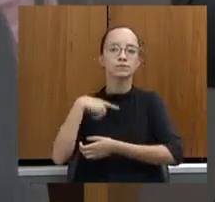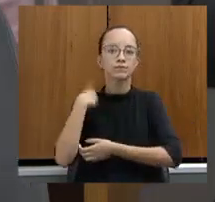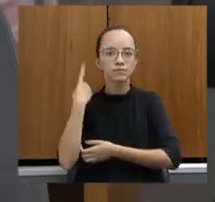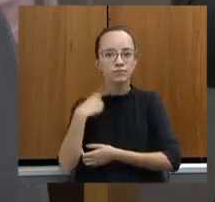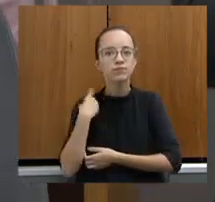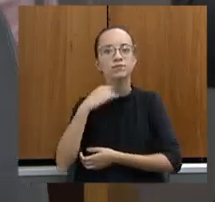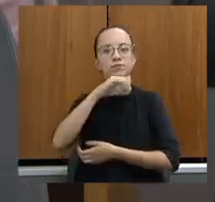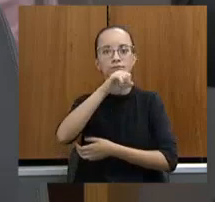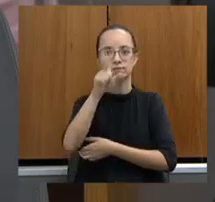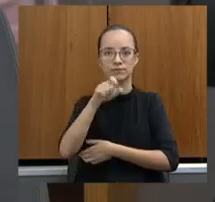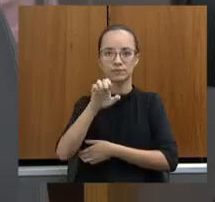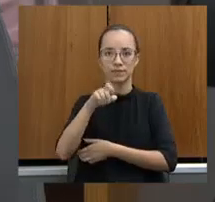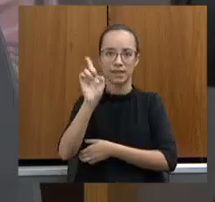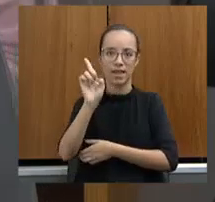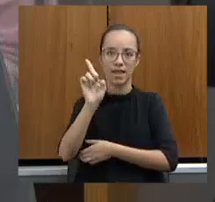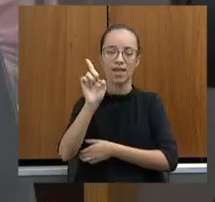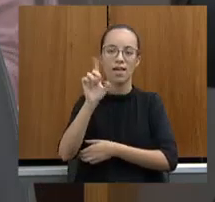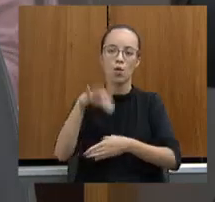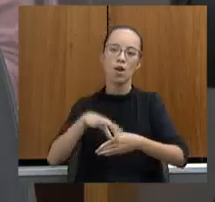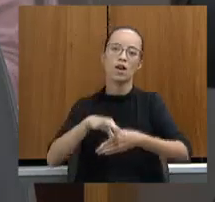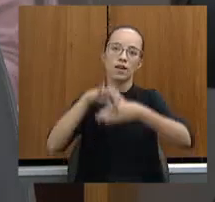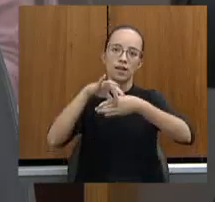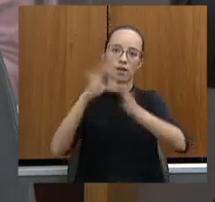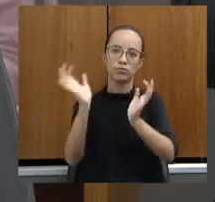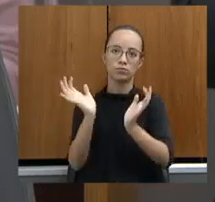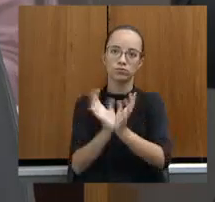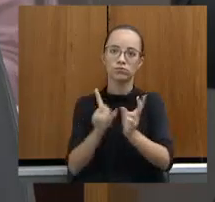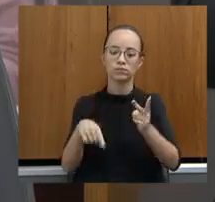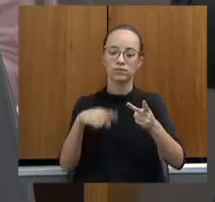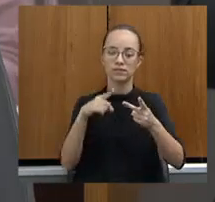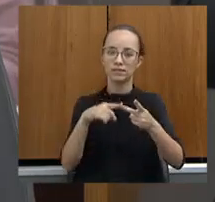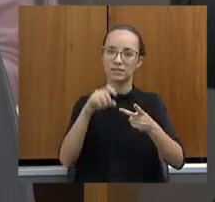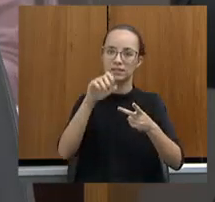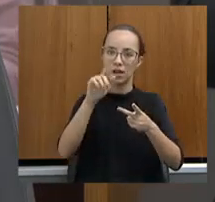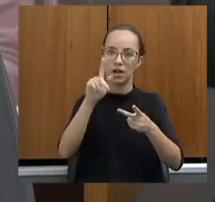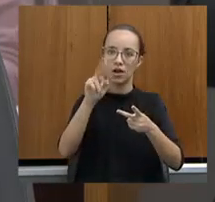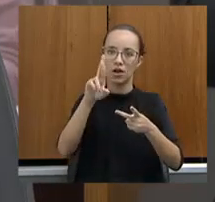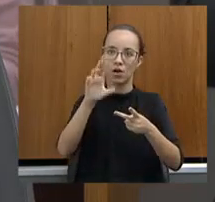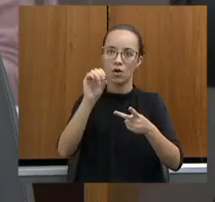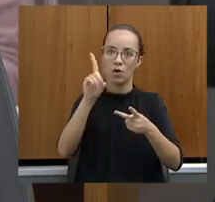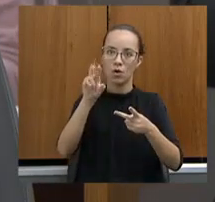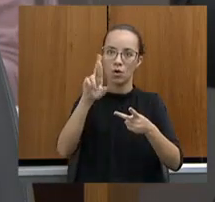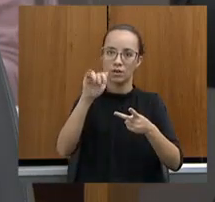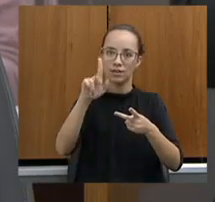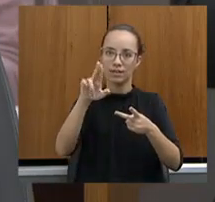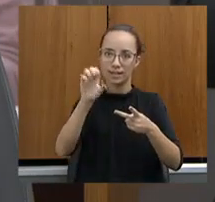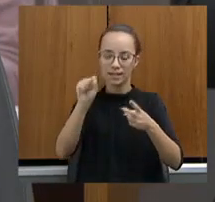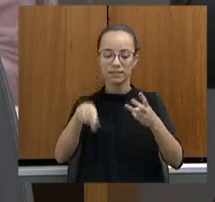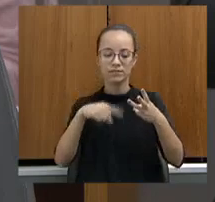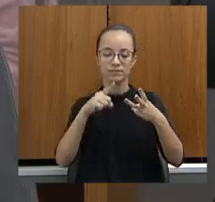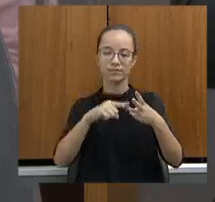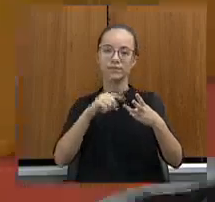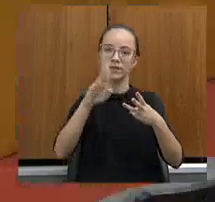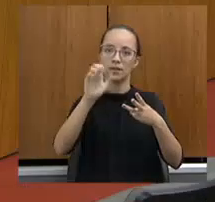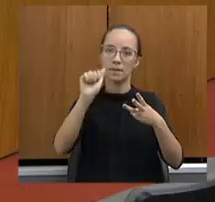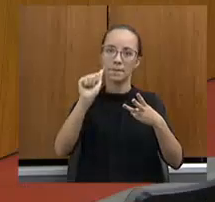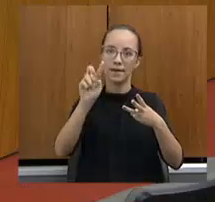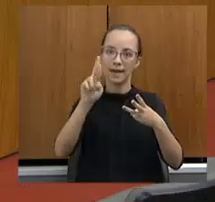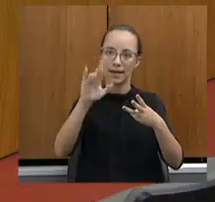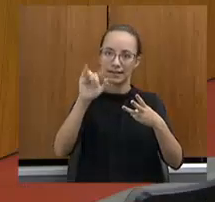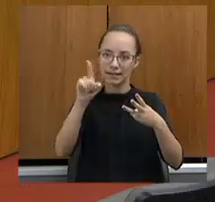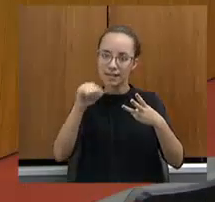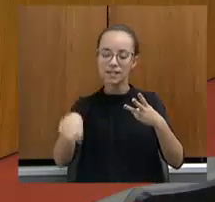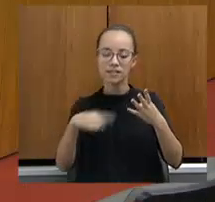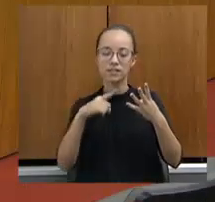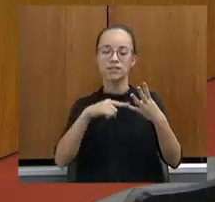deputados e Guilherme nosso líder de bloco Sargento Rodrigues deputada Beatriz Cerqueira Deputado Dalmo Deputado João